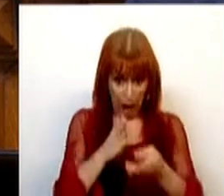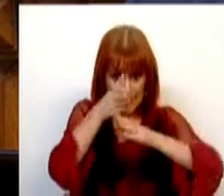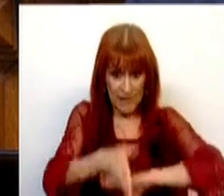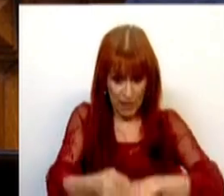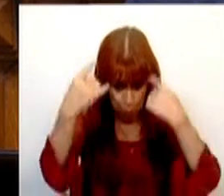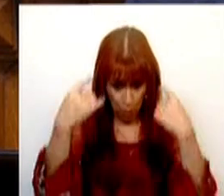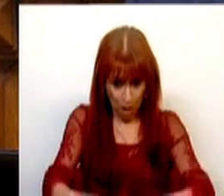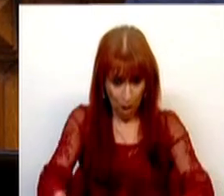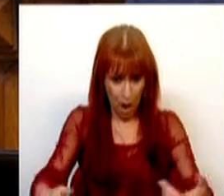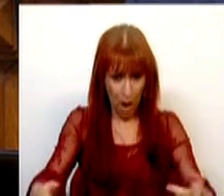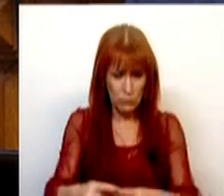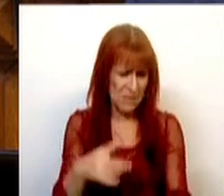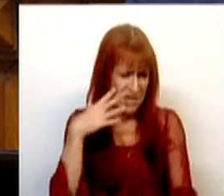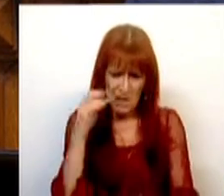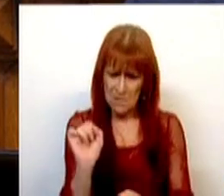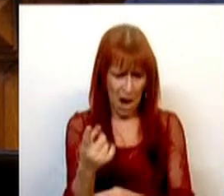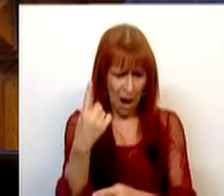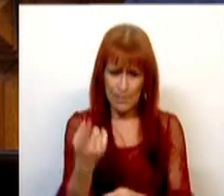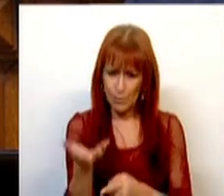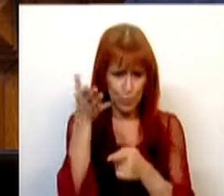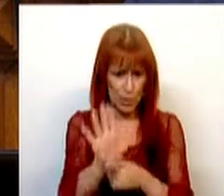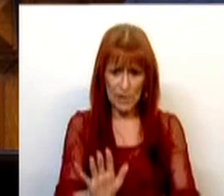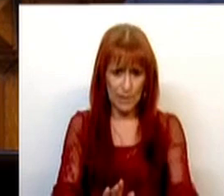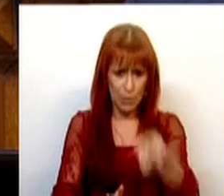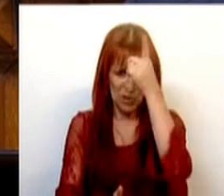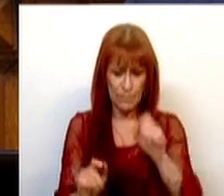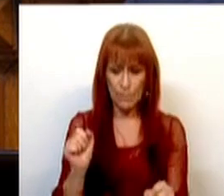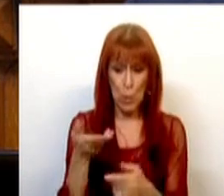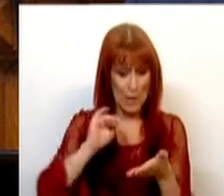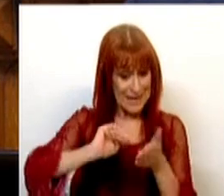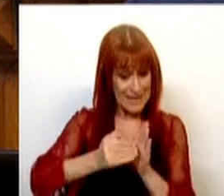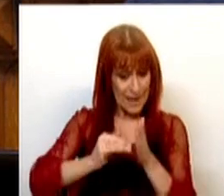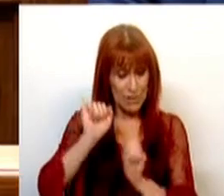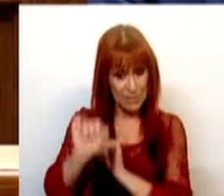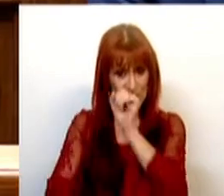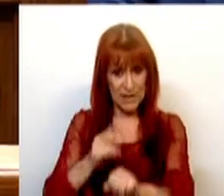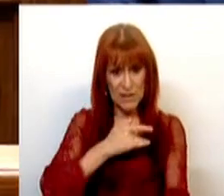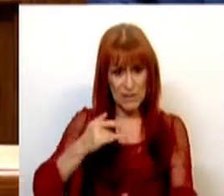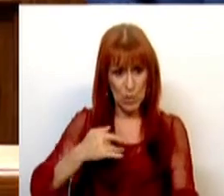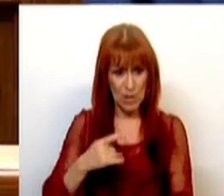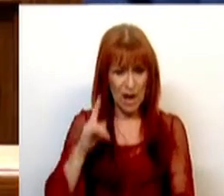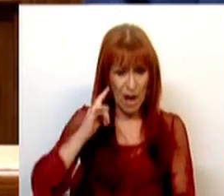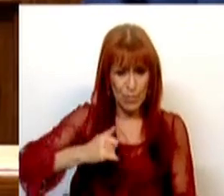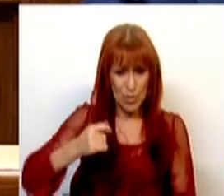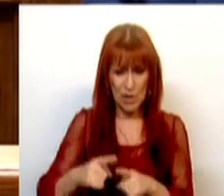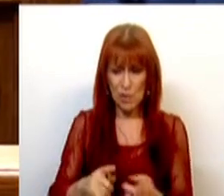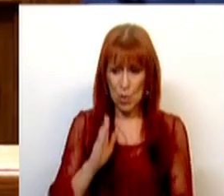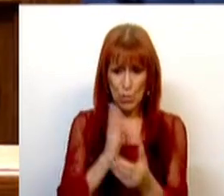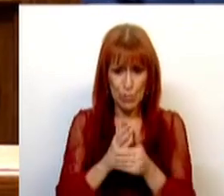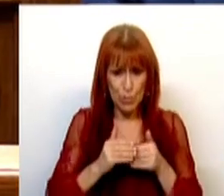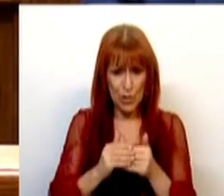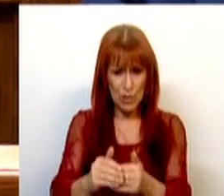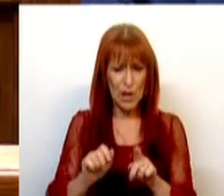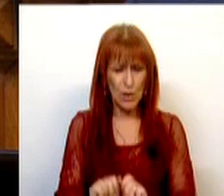acesso simples e rápido, por exemplo, aos seus exames de saúde, e é importante ter um processo